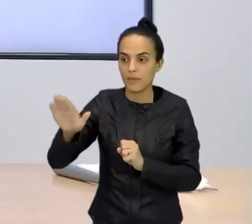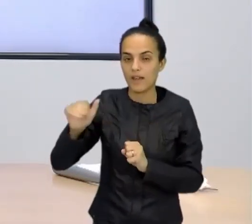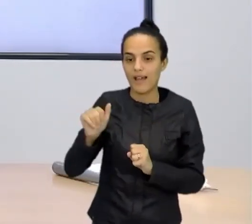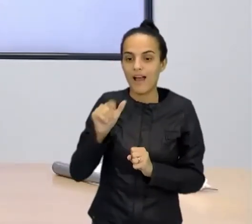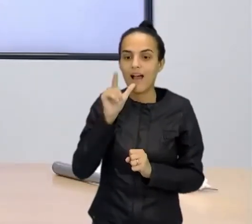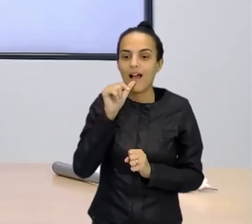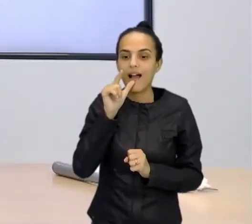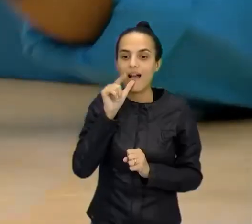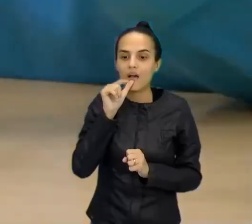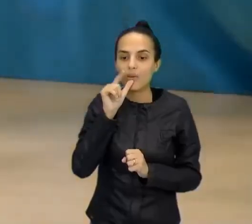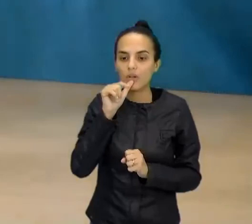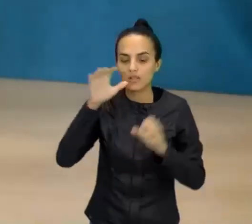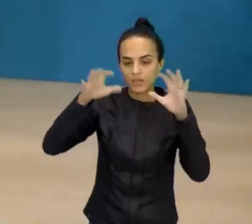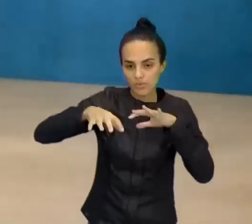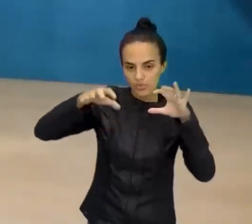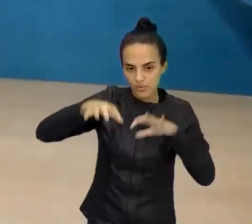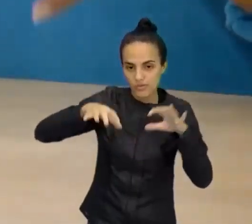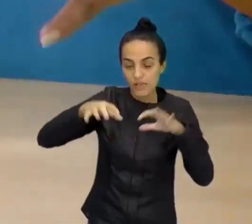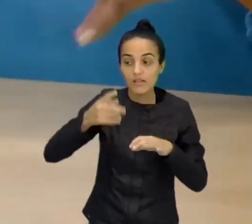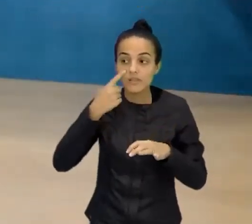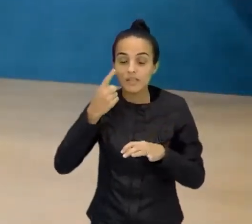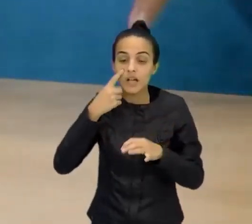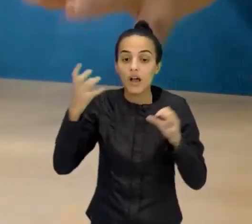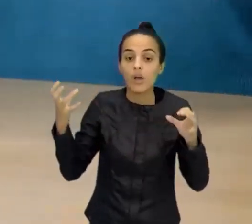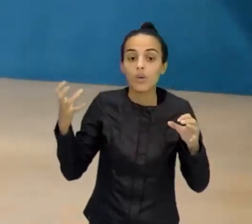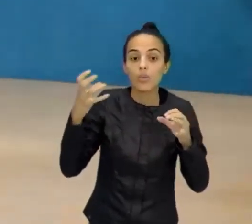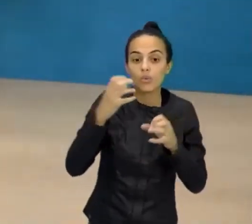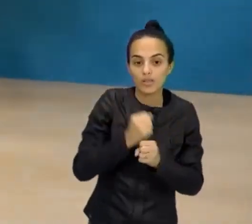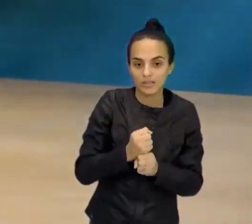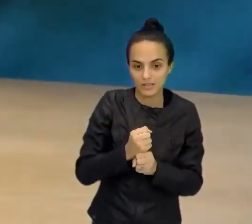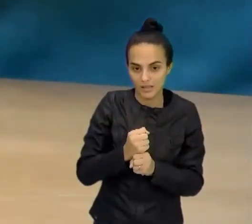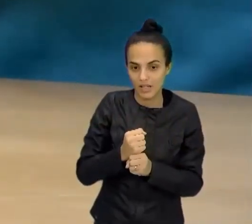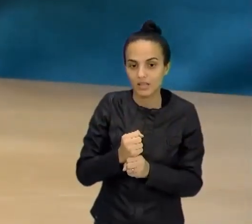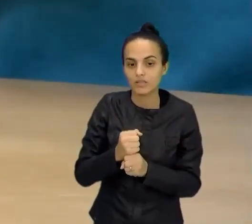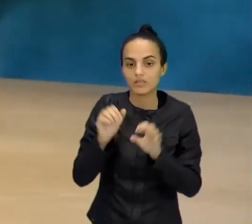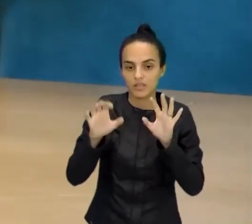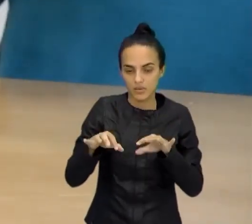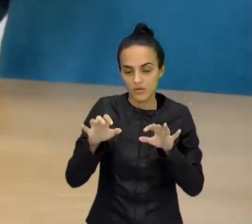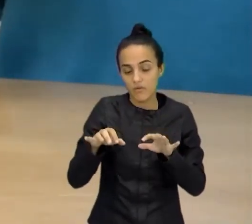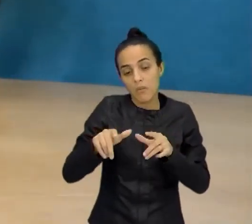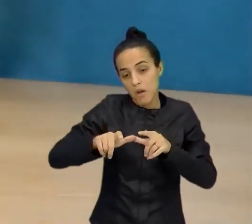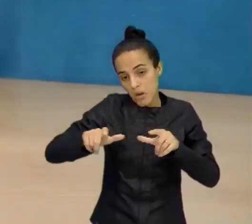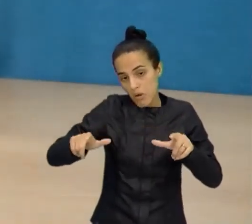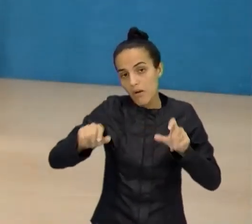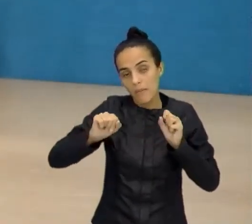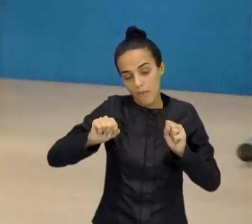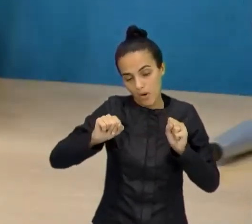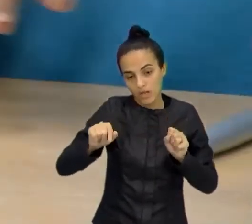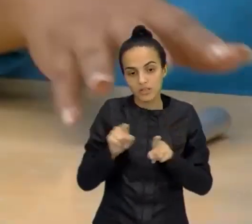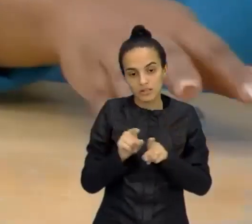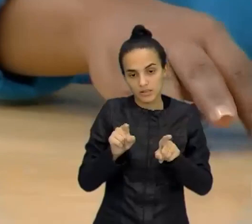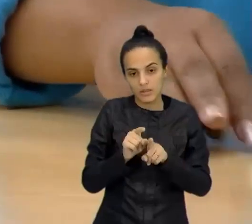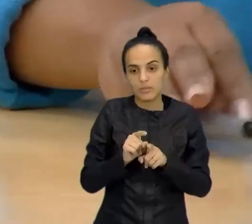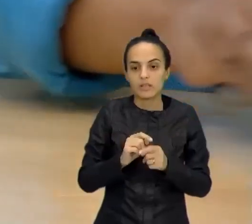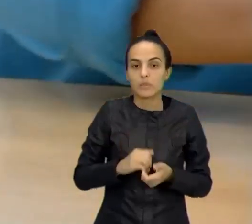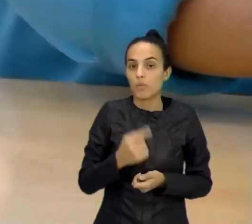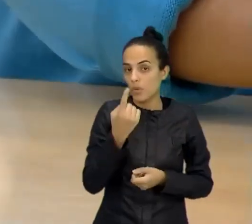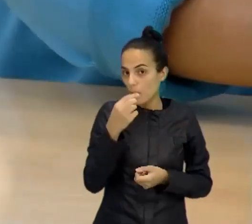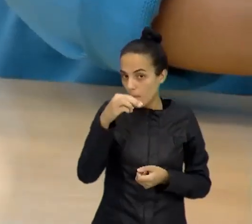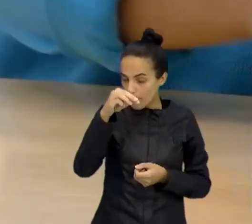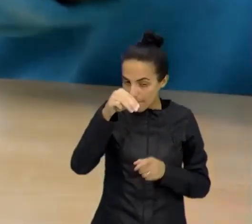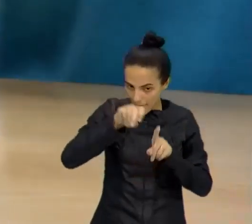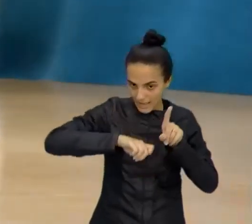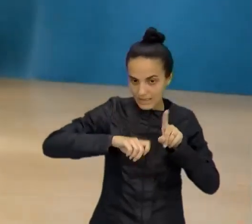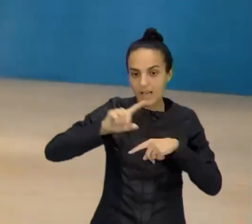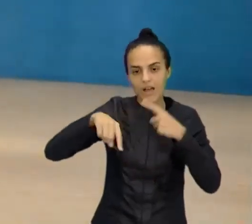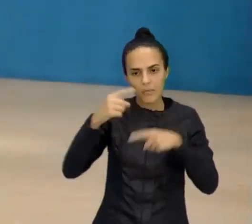você ter noção da quantidade de chuva. Um recipiente maior também funciona. Aí o que você vai fazer? Deixar lá por mês. Aí no mês você